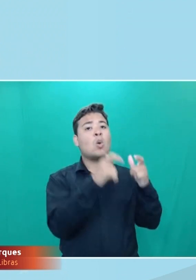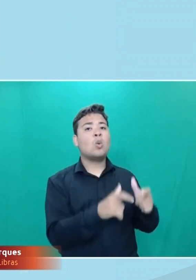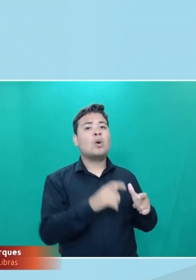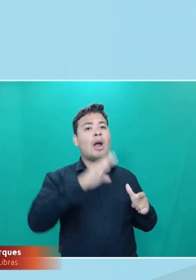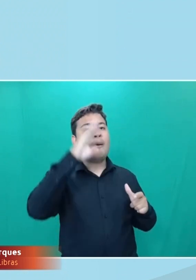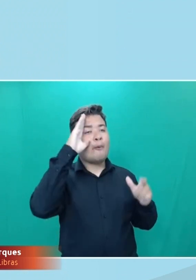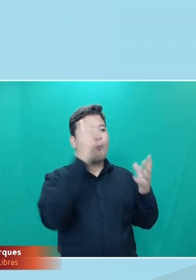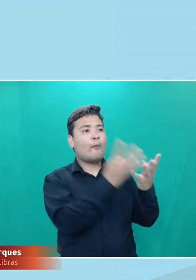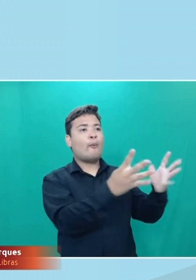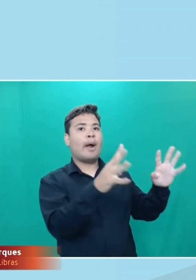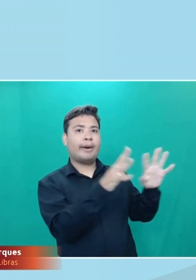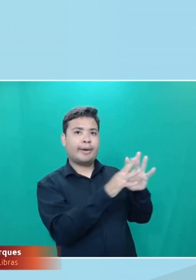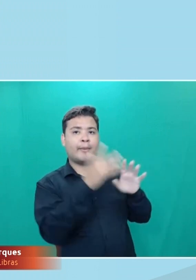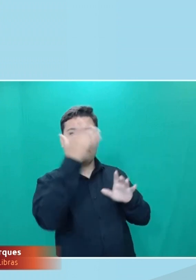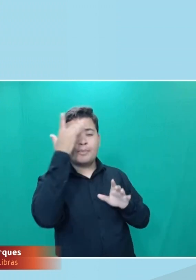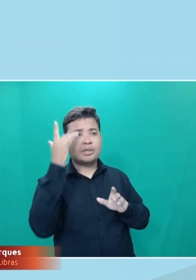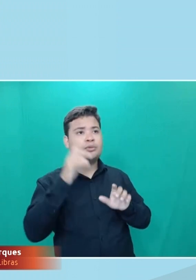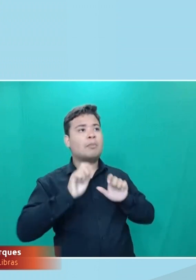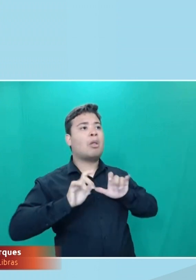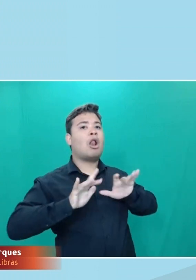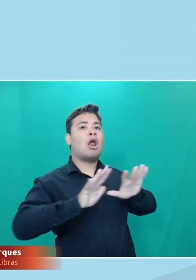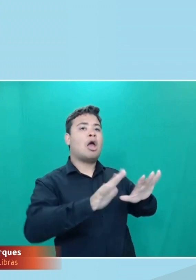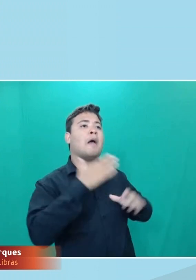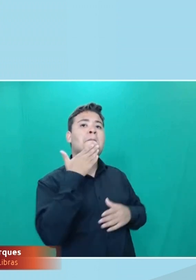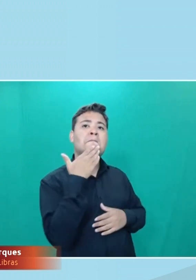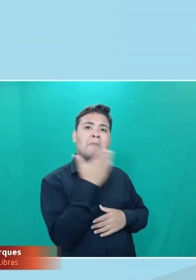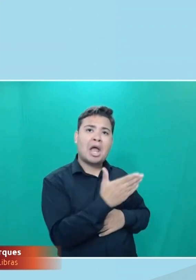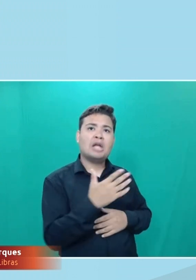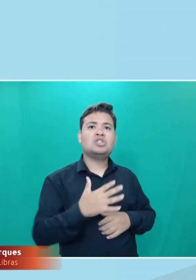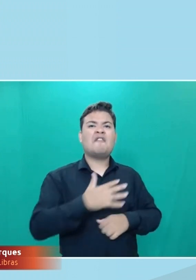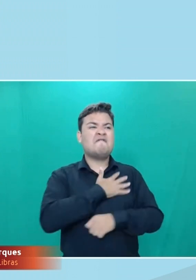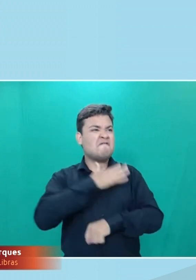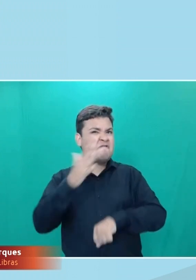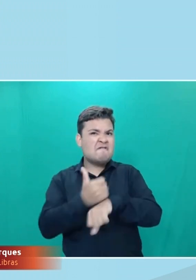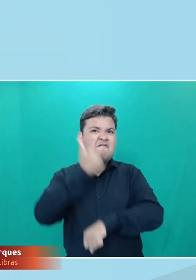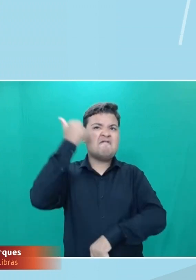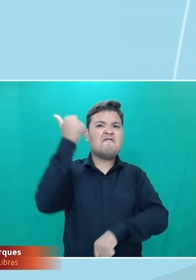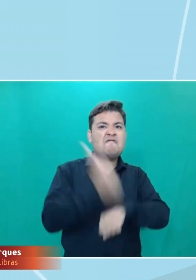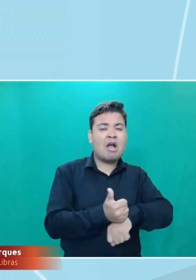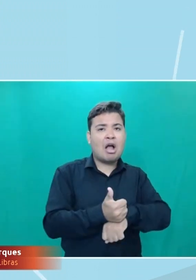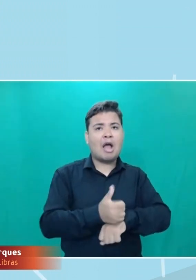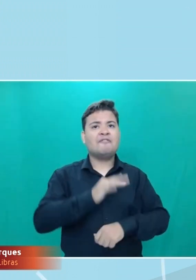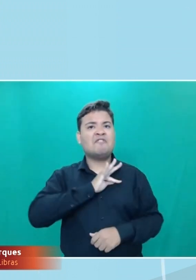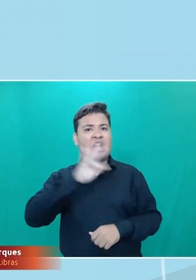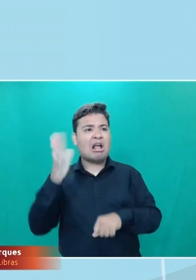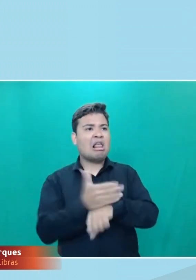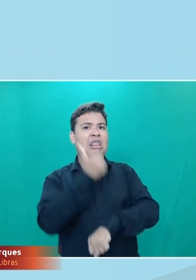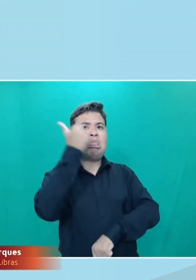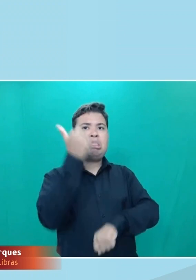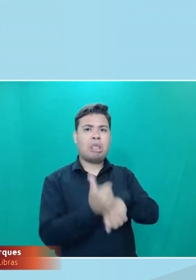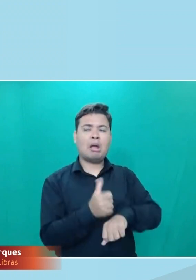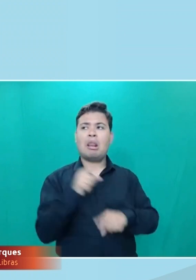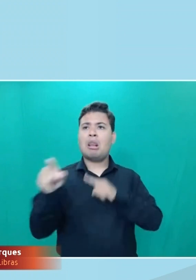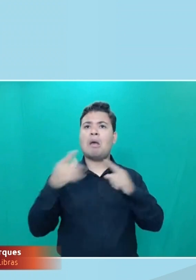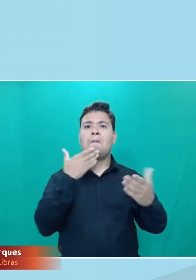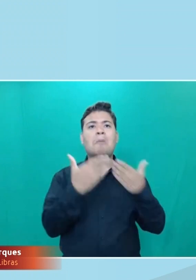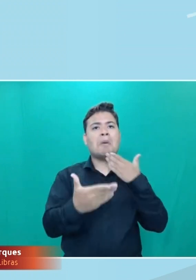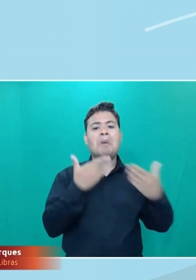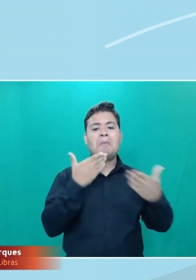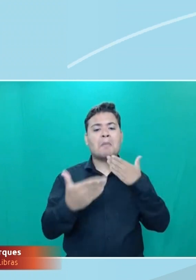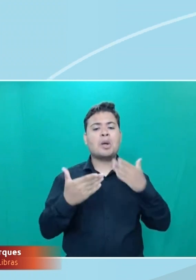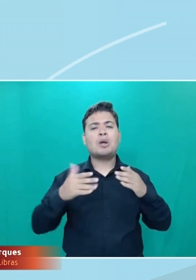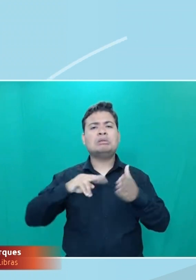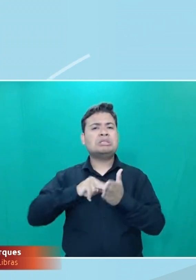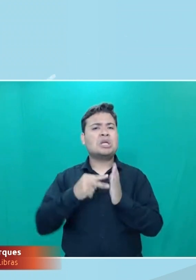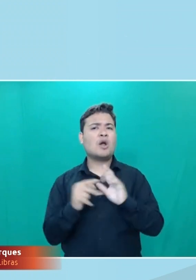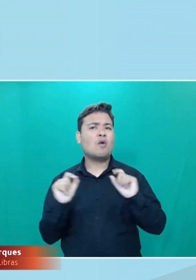quartéis. Grupos de pessoas estão pedindo intervenção federal, intervenção militar, e a gente vai tentar entender o que isso significa